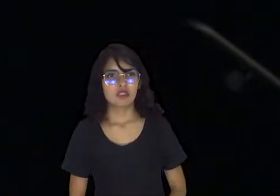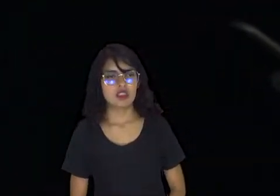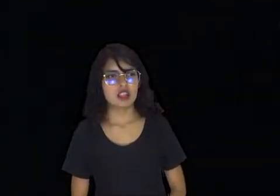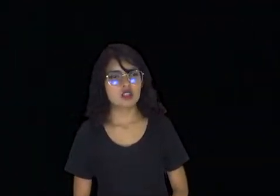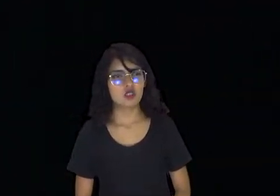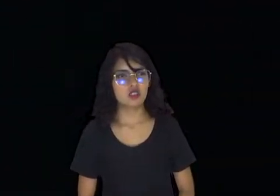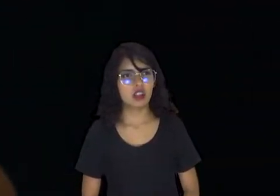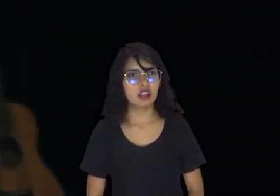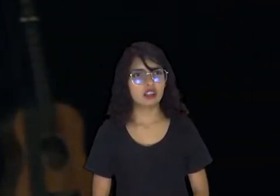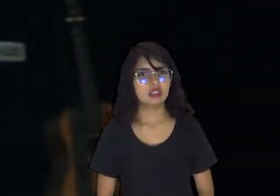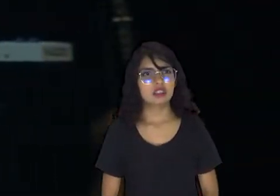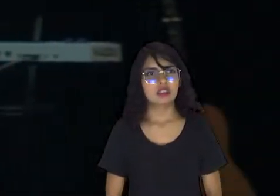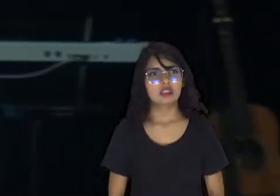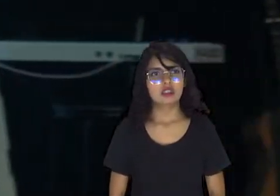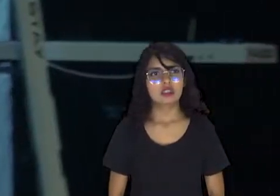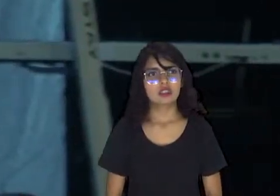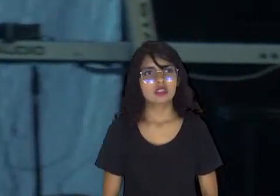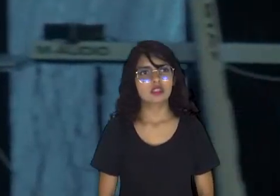bastante gente de verde,